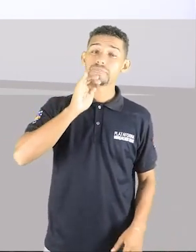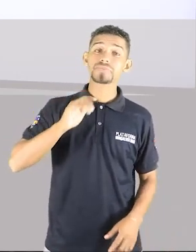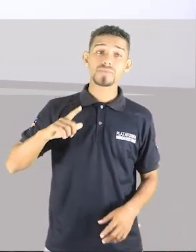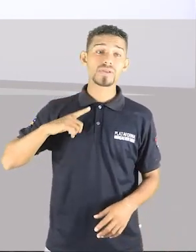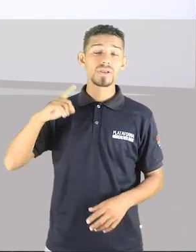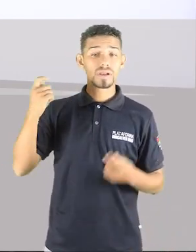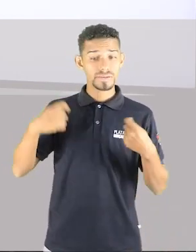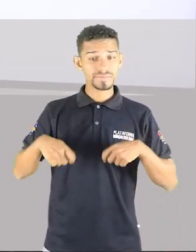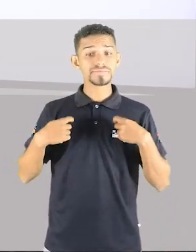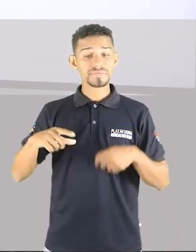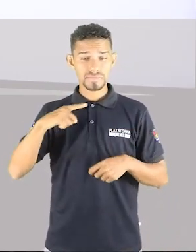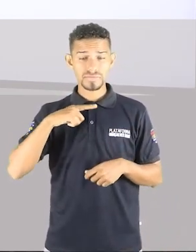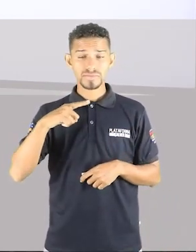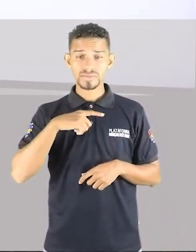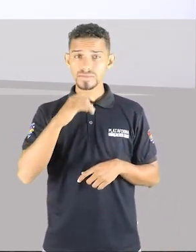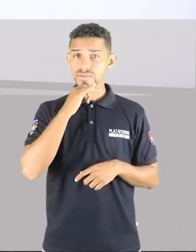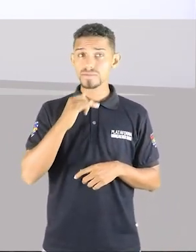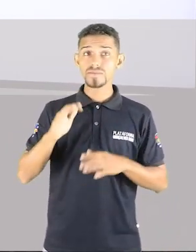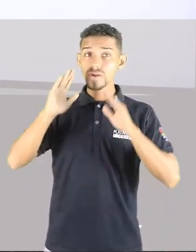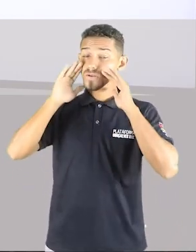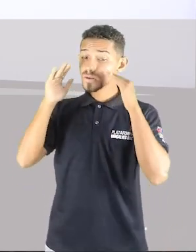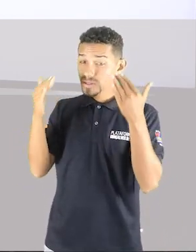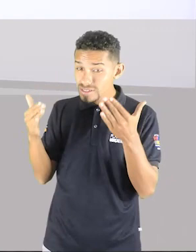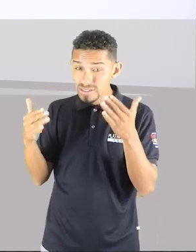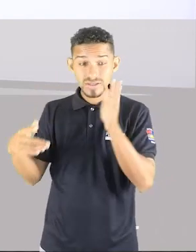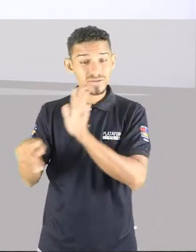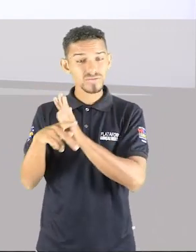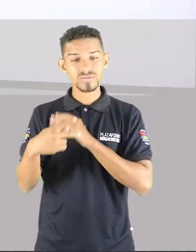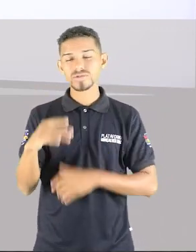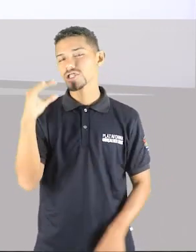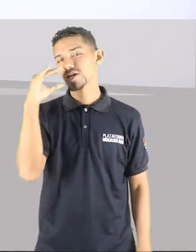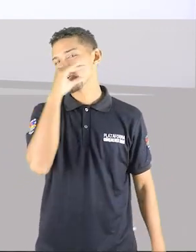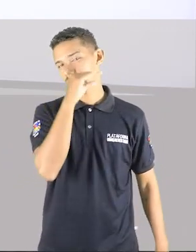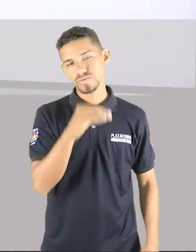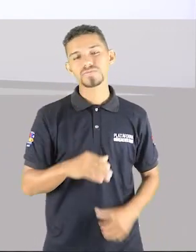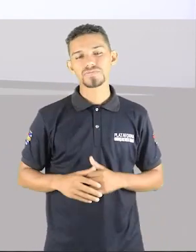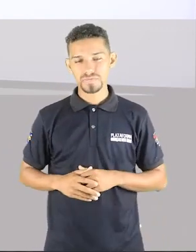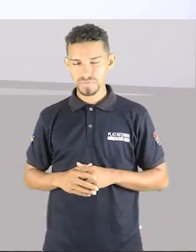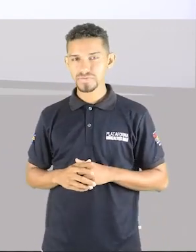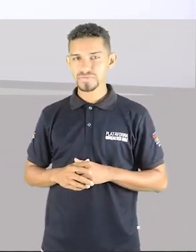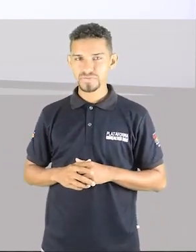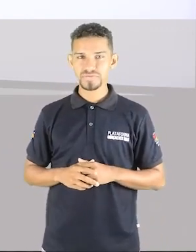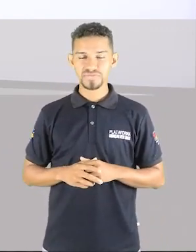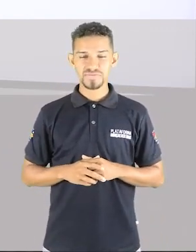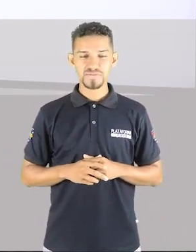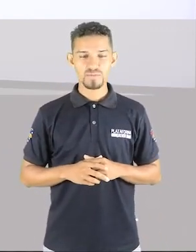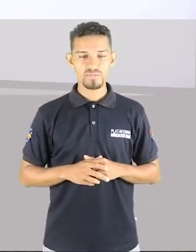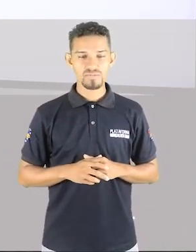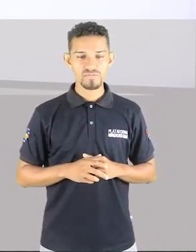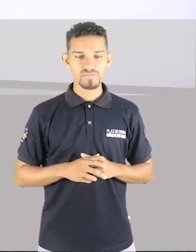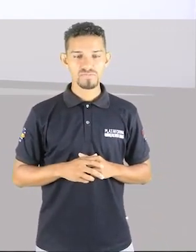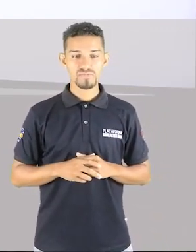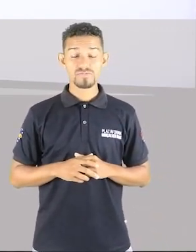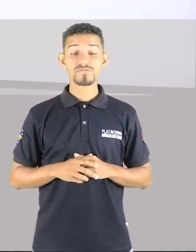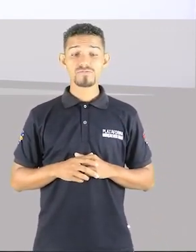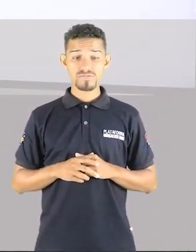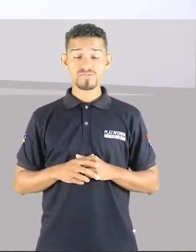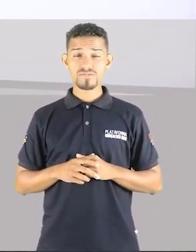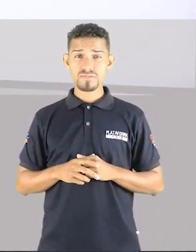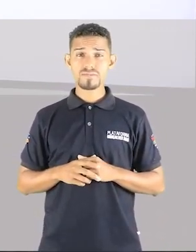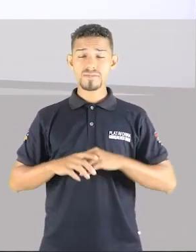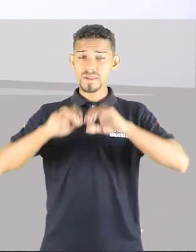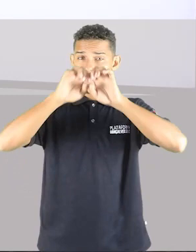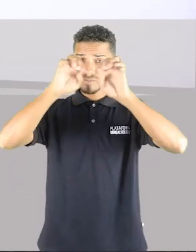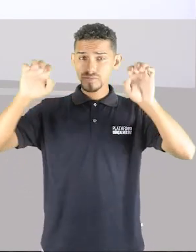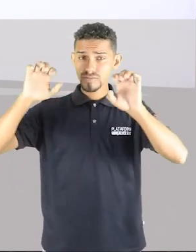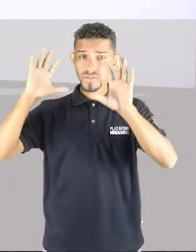resistor tem que ser exclusivamente em calor não pode ser outra forma tá a fórmula